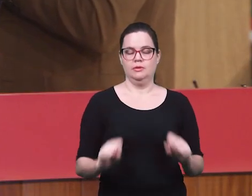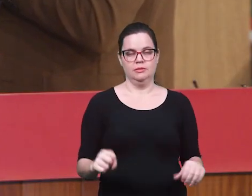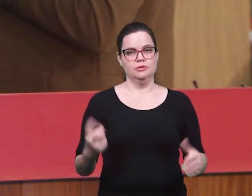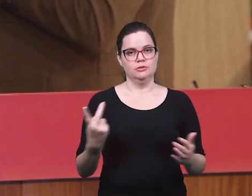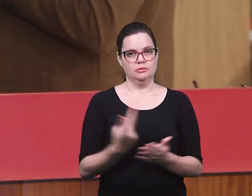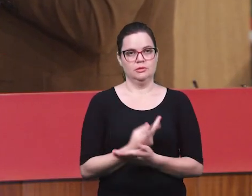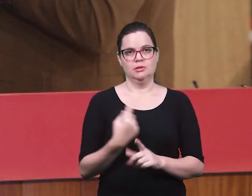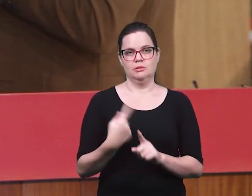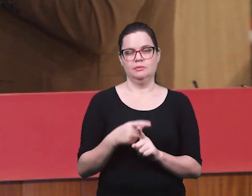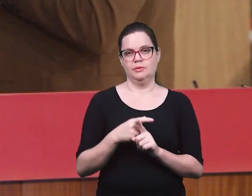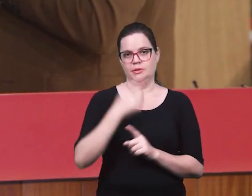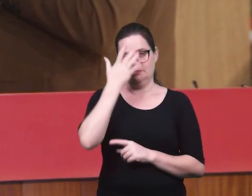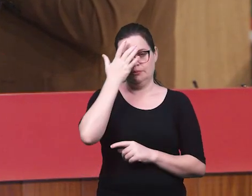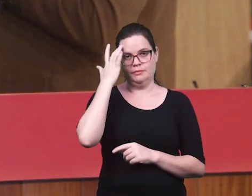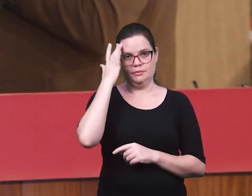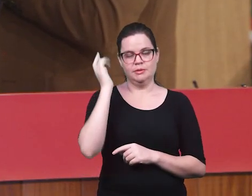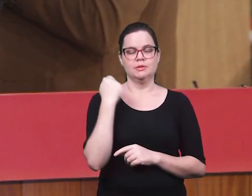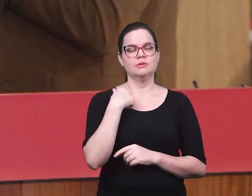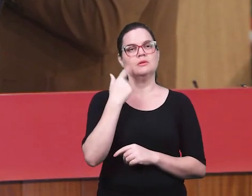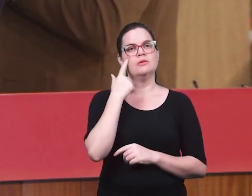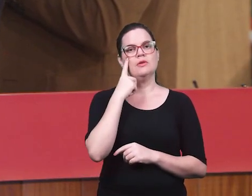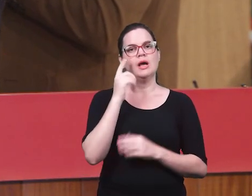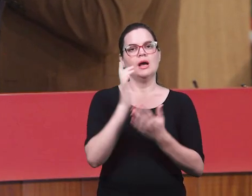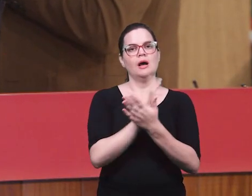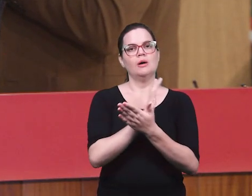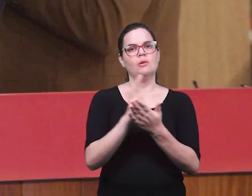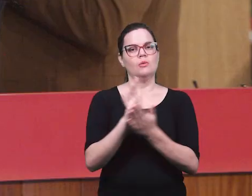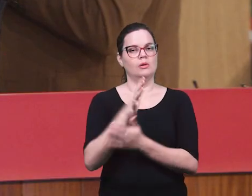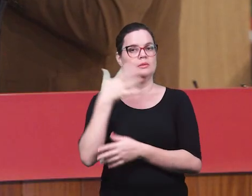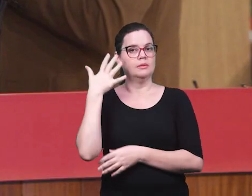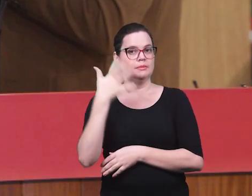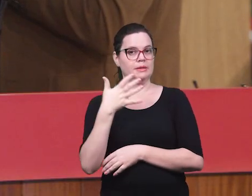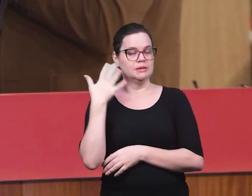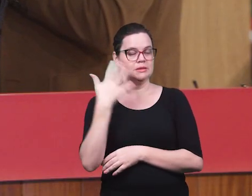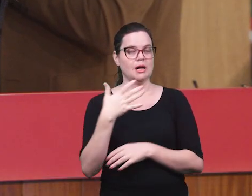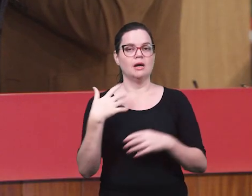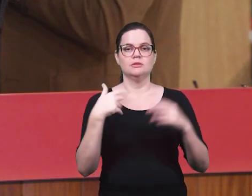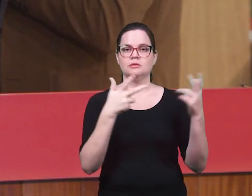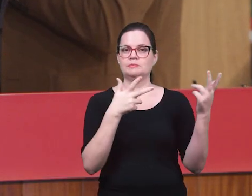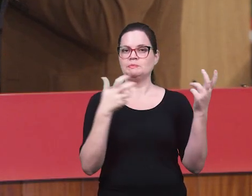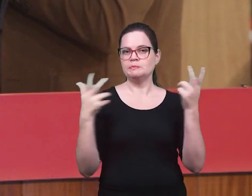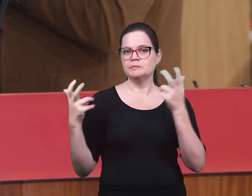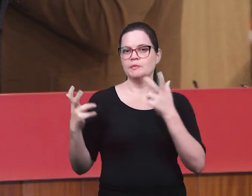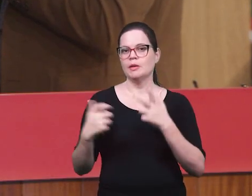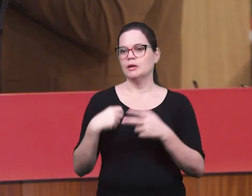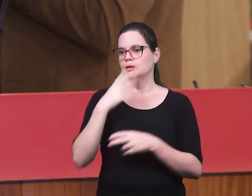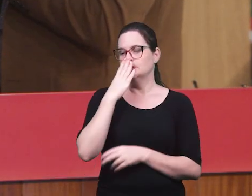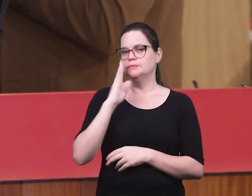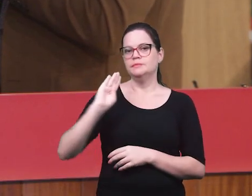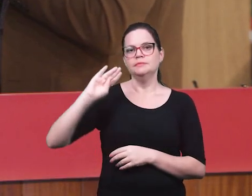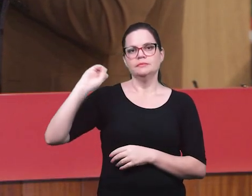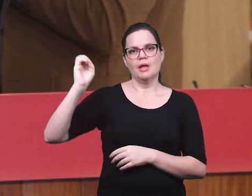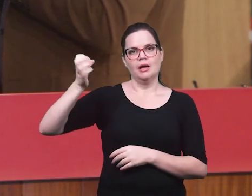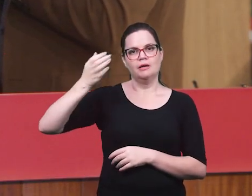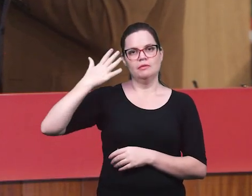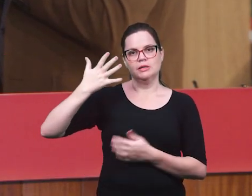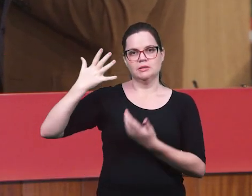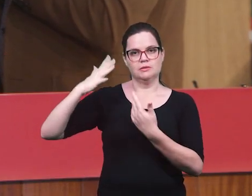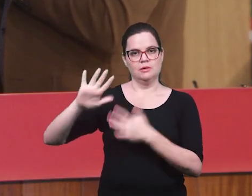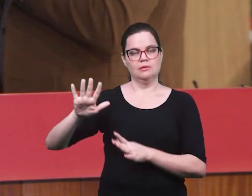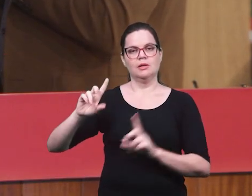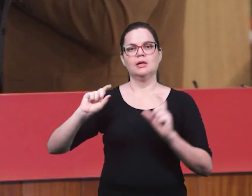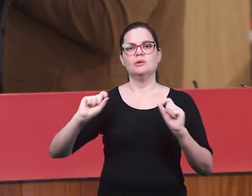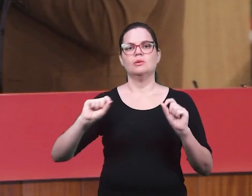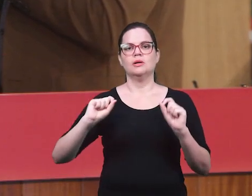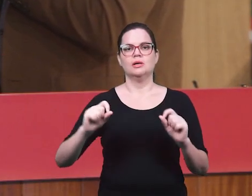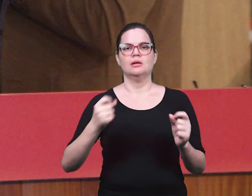É quando o homem ouve certas mensagens, certas coisas, e ele deixa de lado a revelação para obedecer